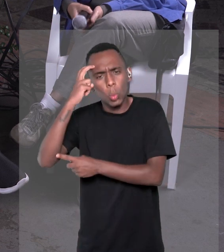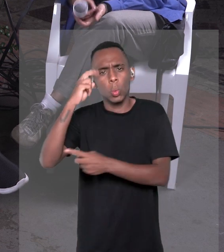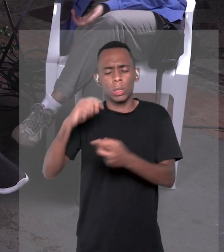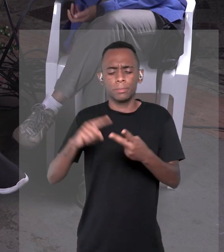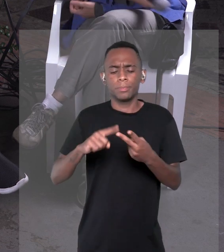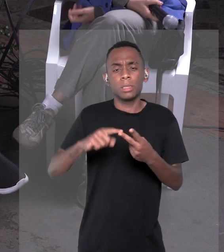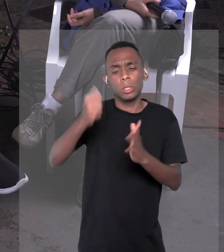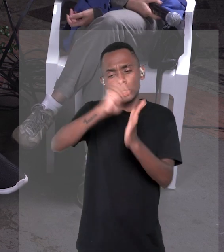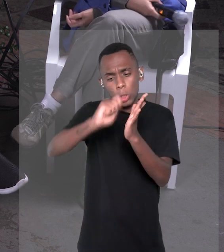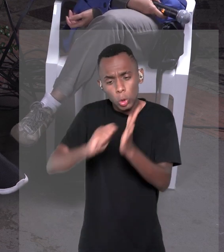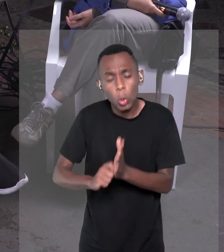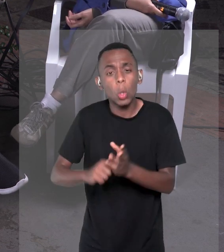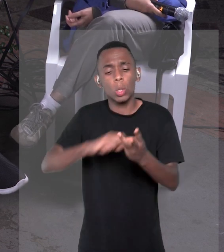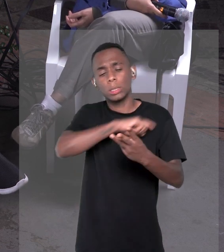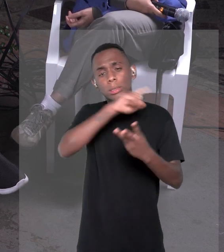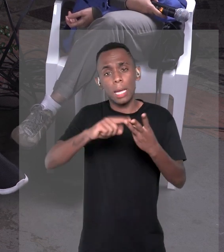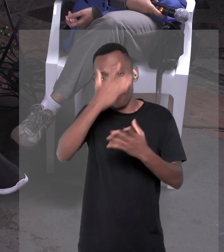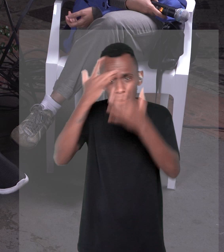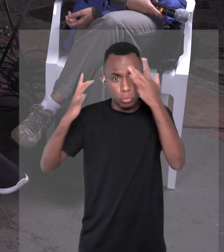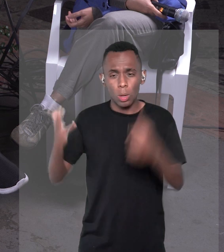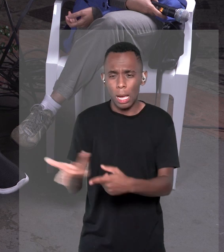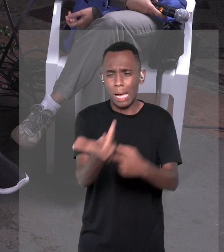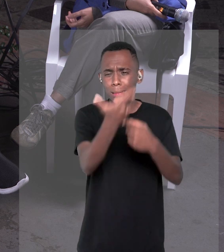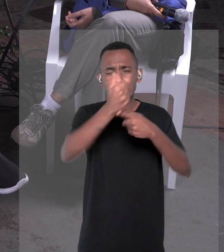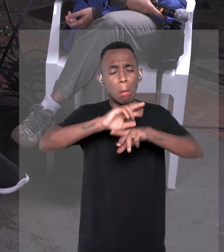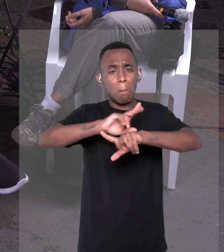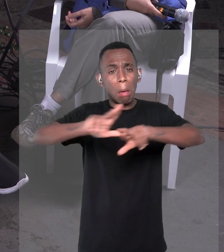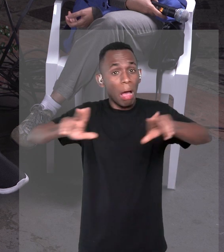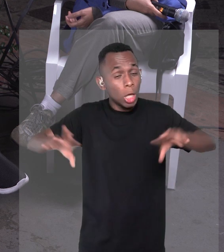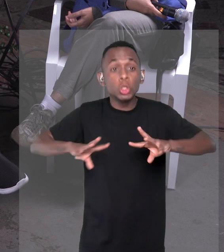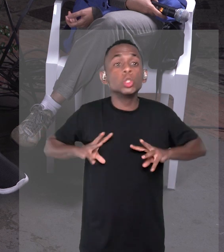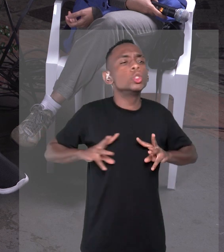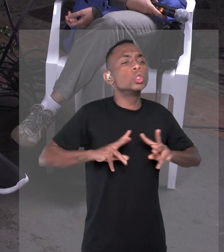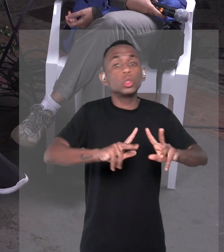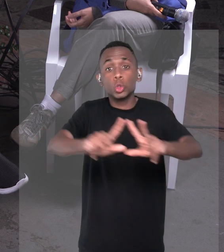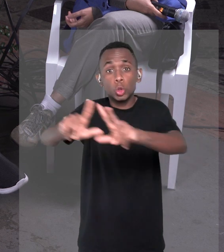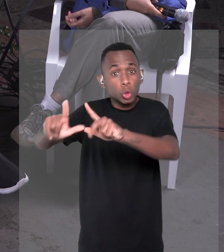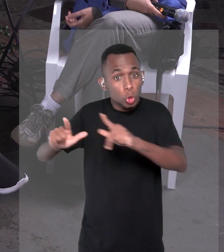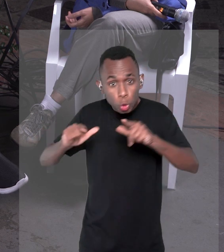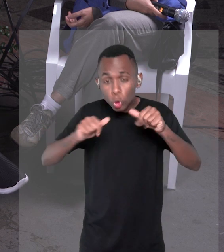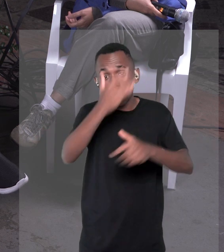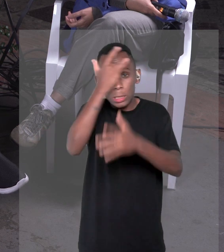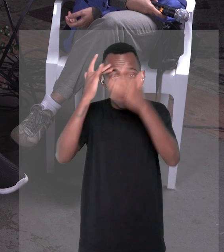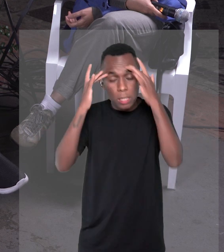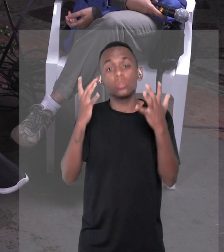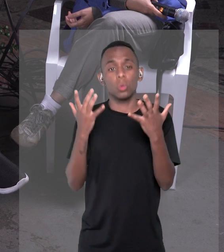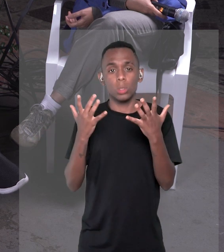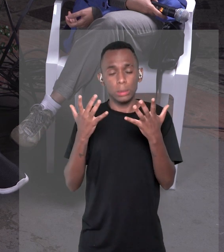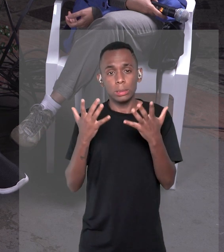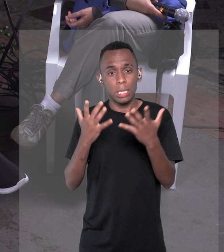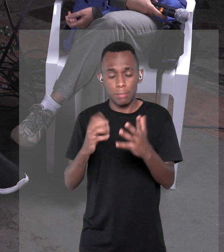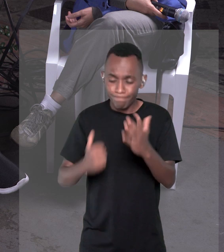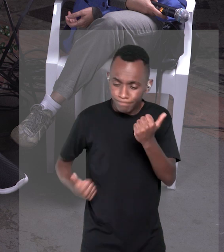artistas, artistas de todas as artes, enfim, todos aqueles que, de uma maneira ou de outra,